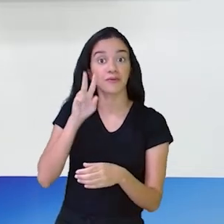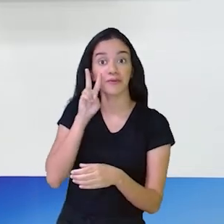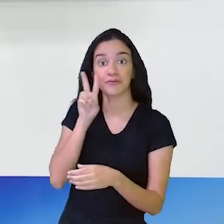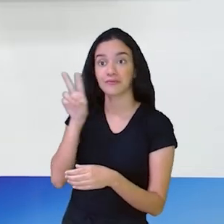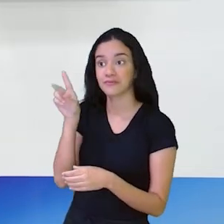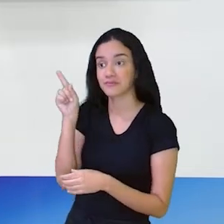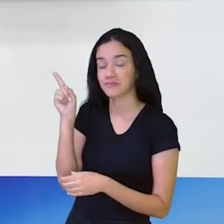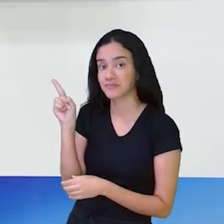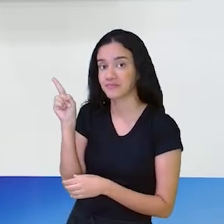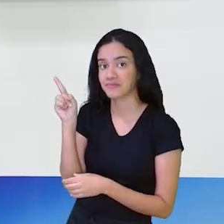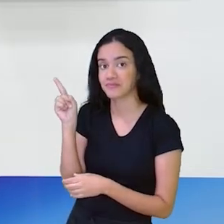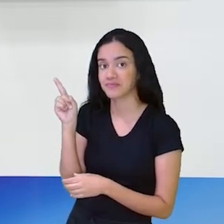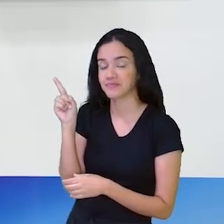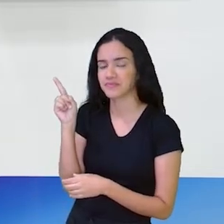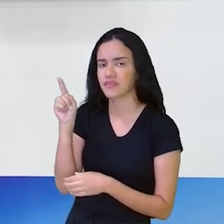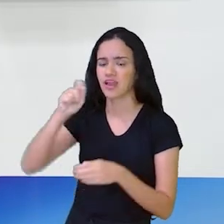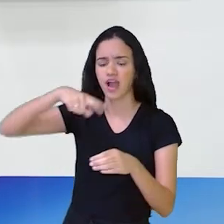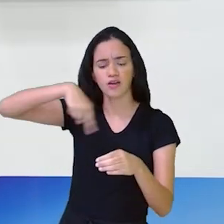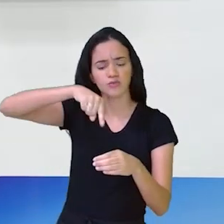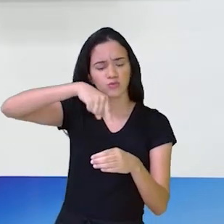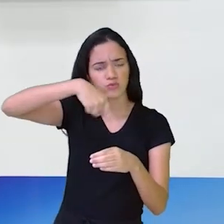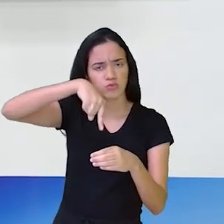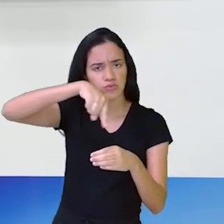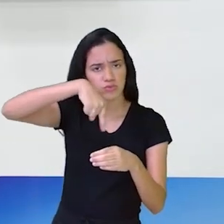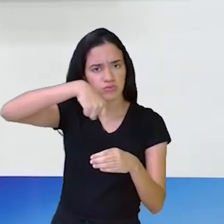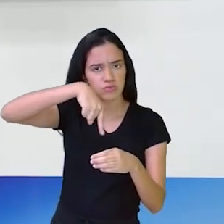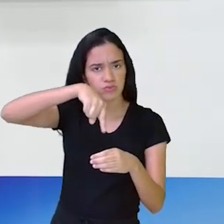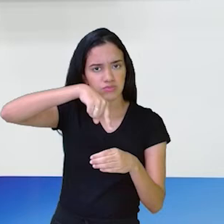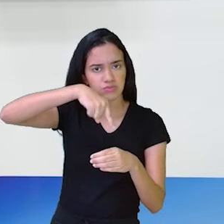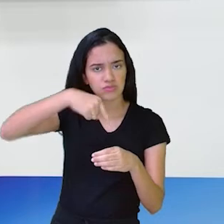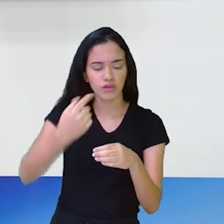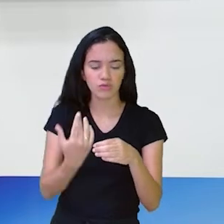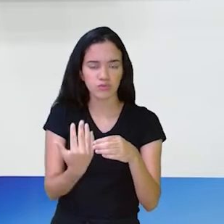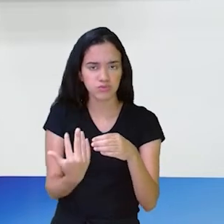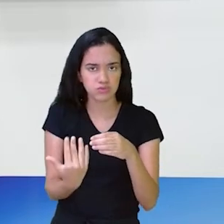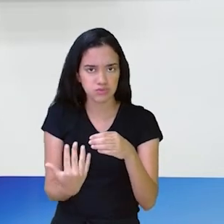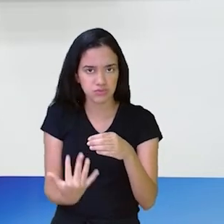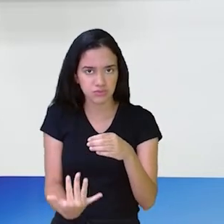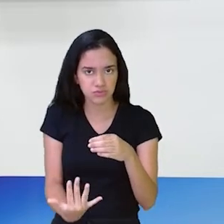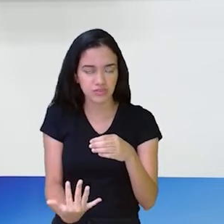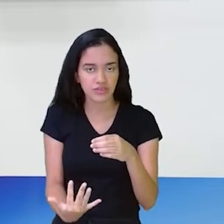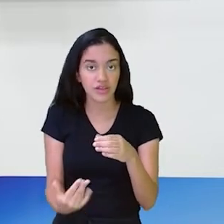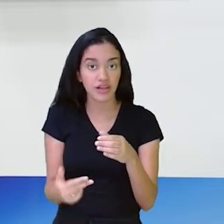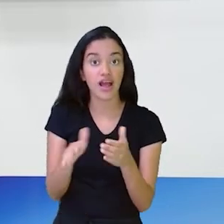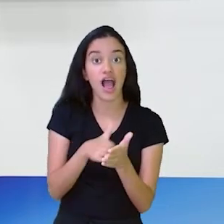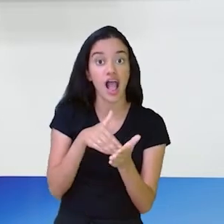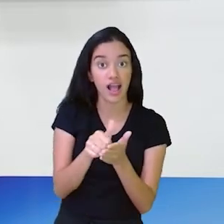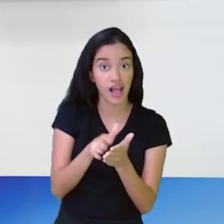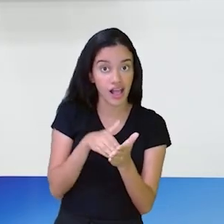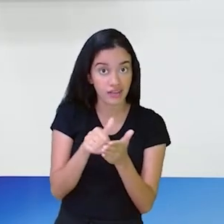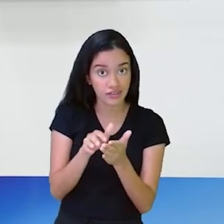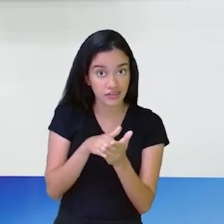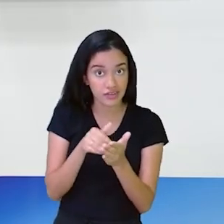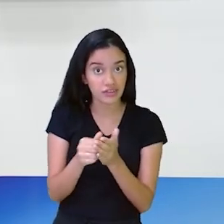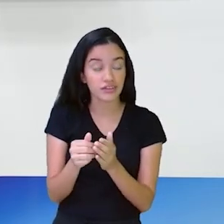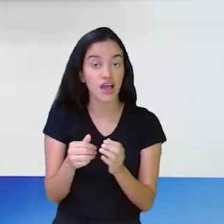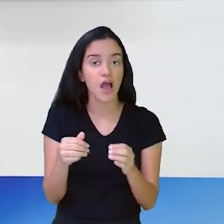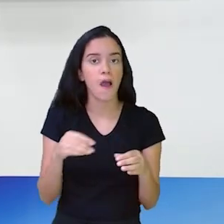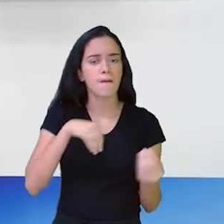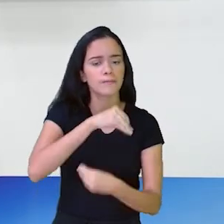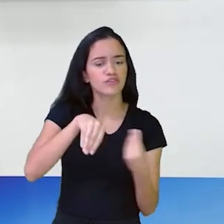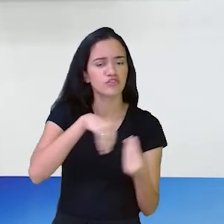Pronto, gente, feito esse trabalho de diluição da tinta na água, a gente vai